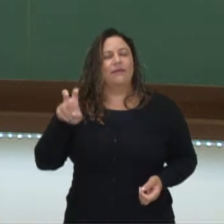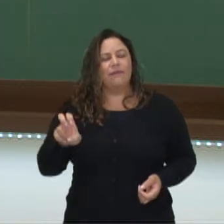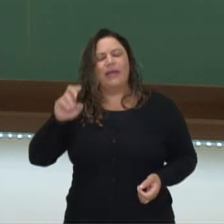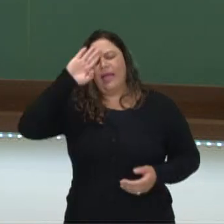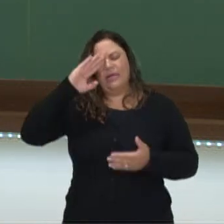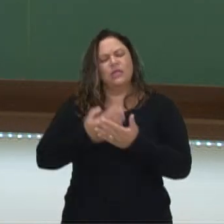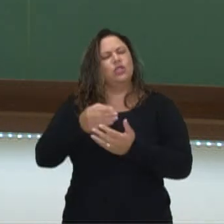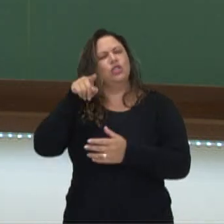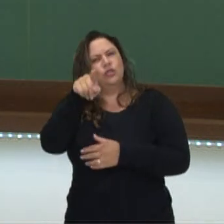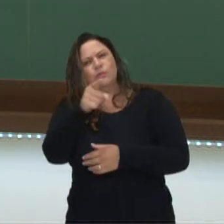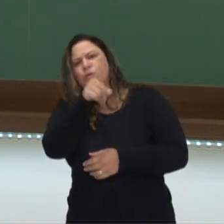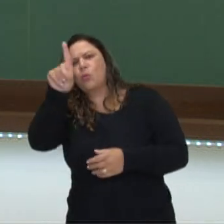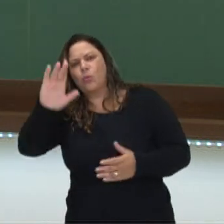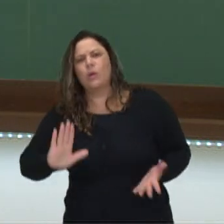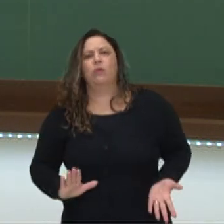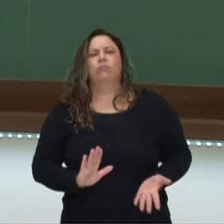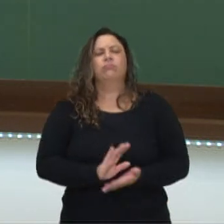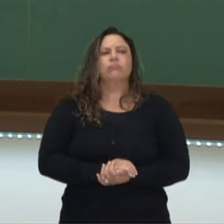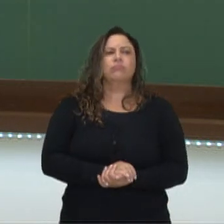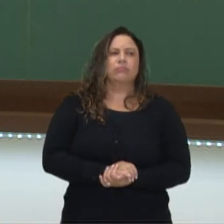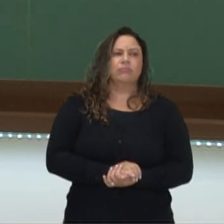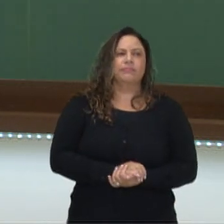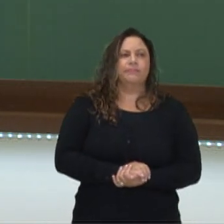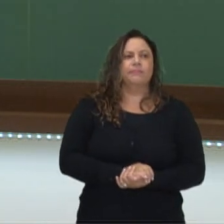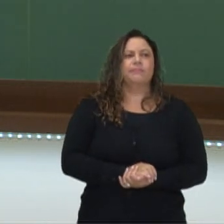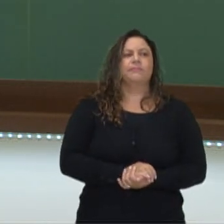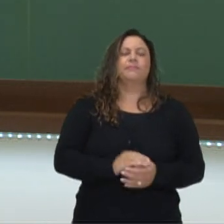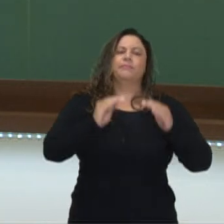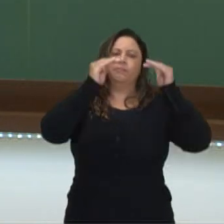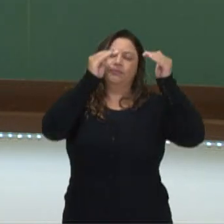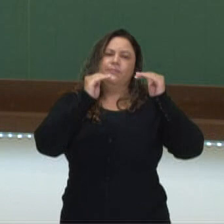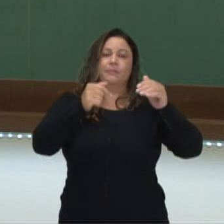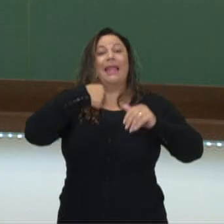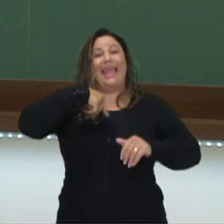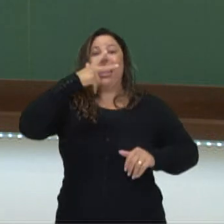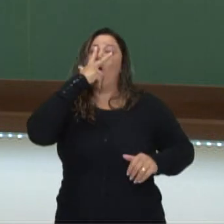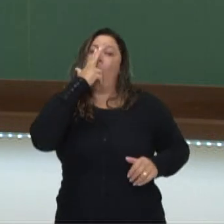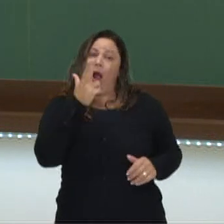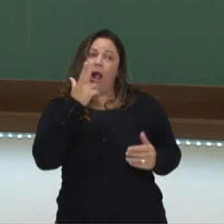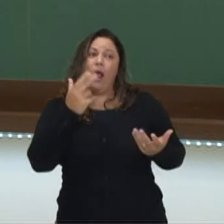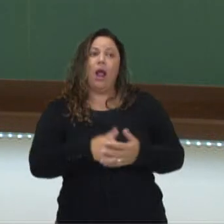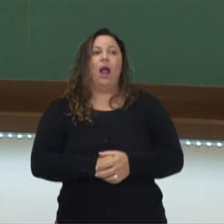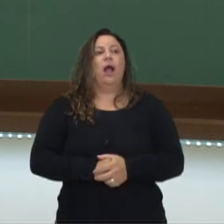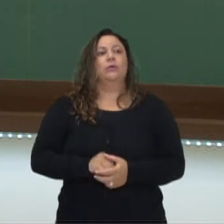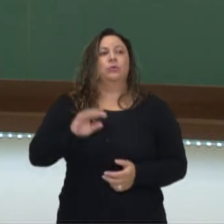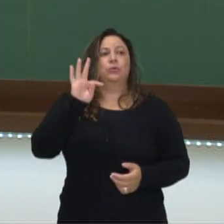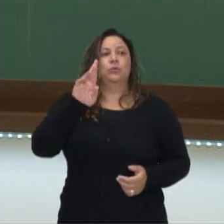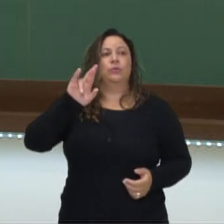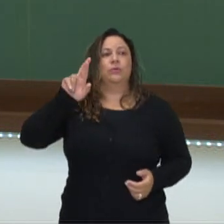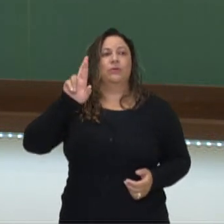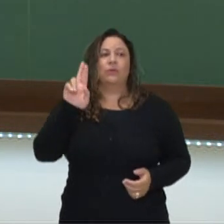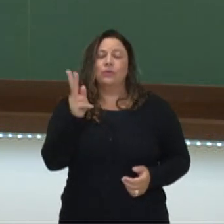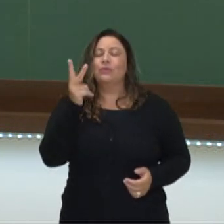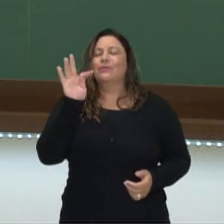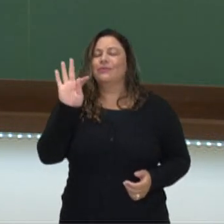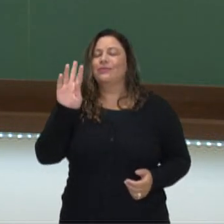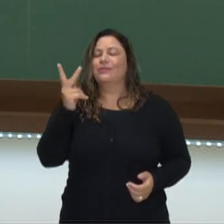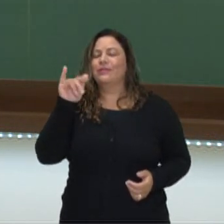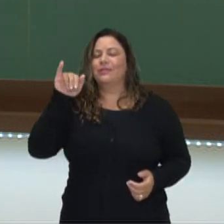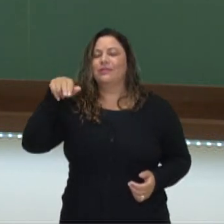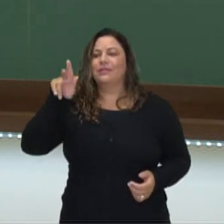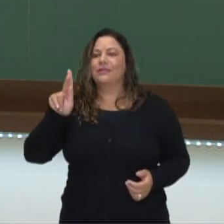né? Acredite ou não. I think, eu acho. Well, bem. I